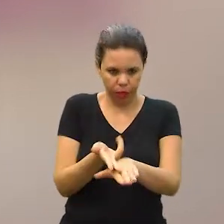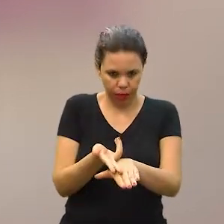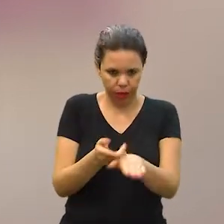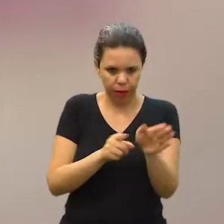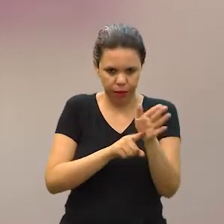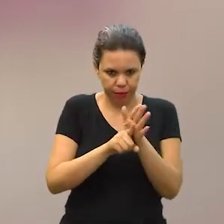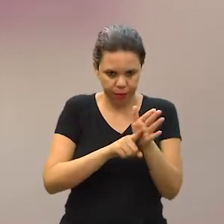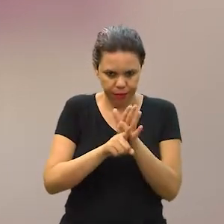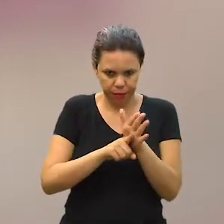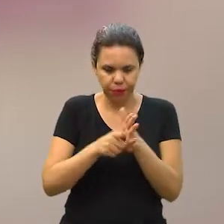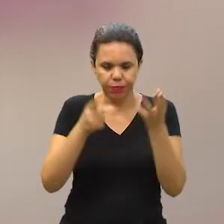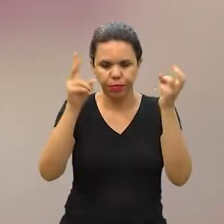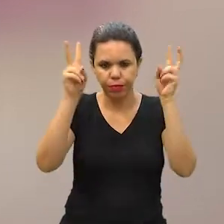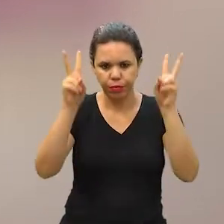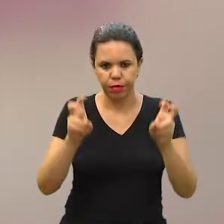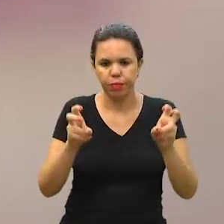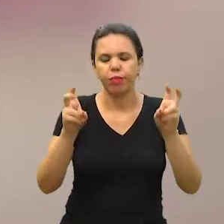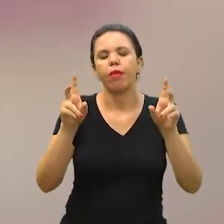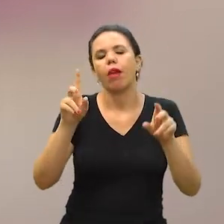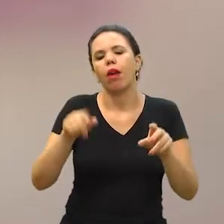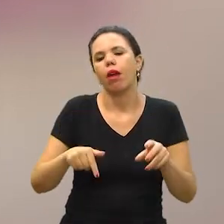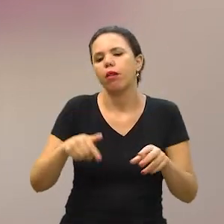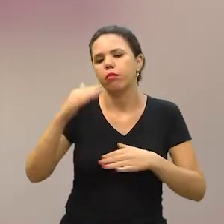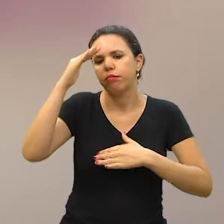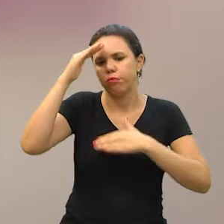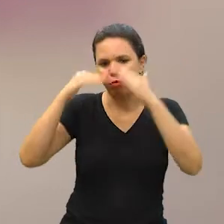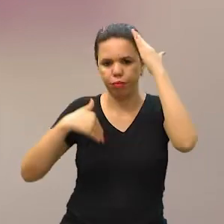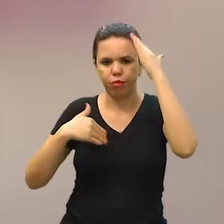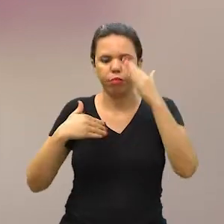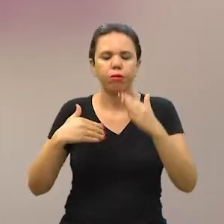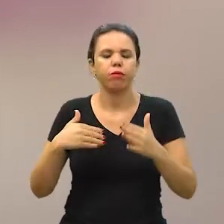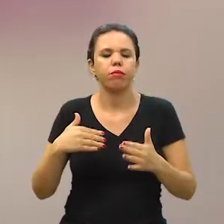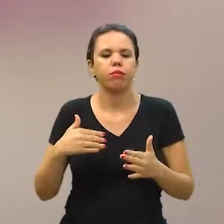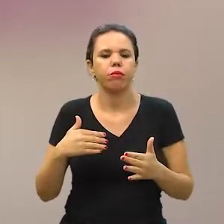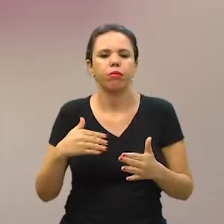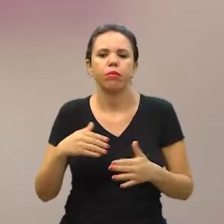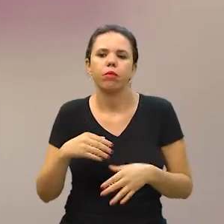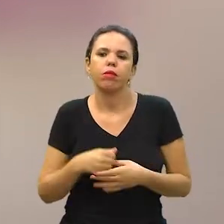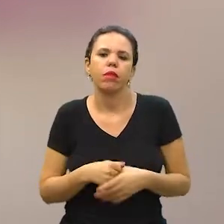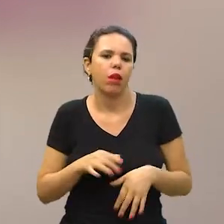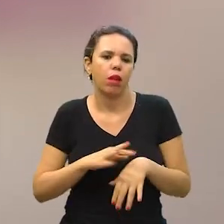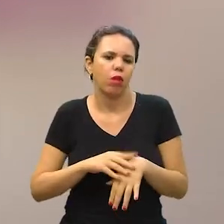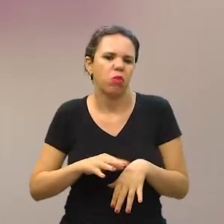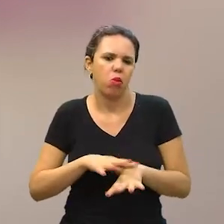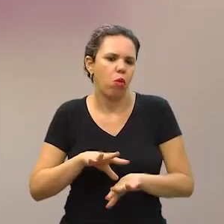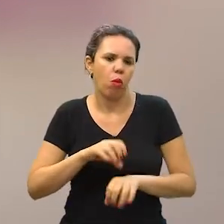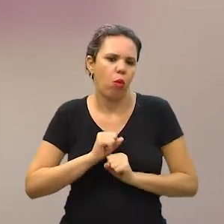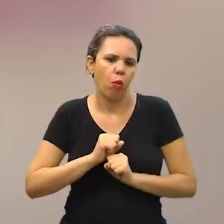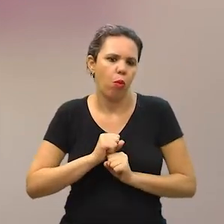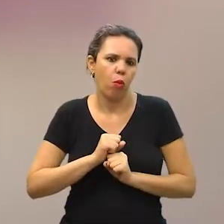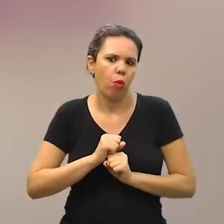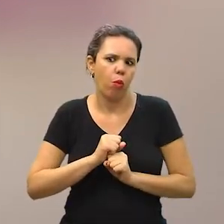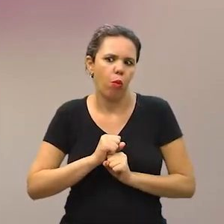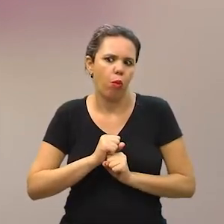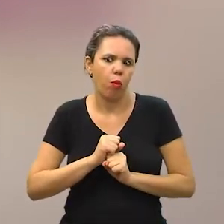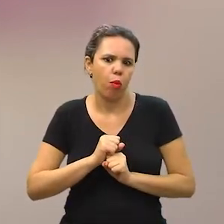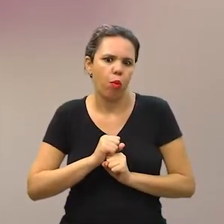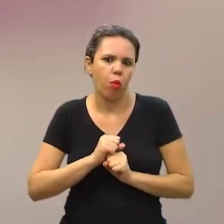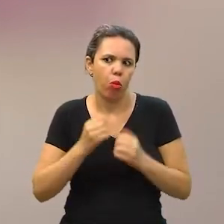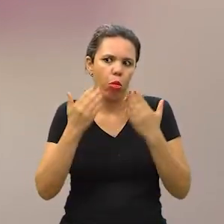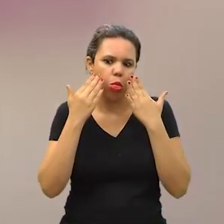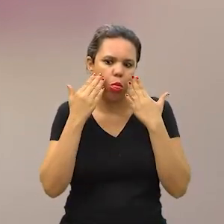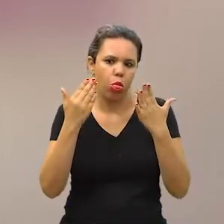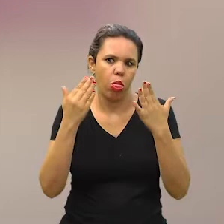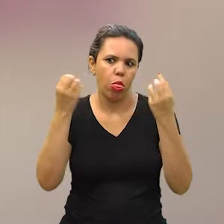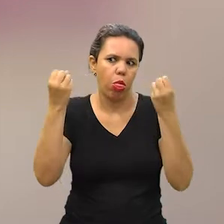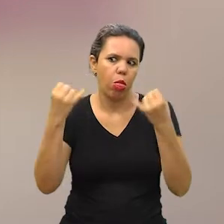gente chama de transtorno, porque a gente não tem aquilo que a gente tem normalmente nas doenças, assim, aquela fisiopatologia